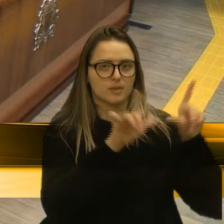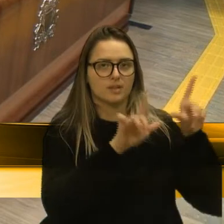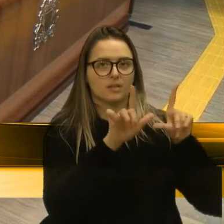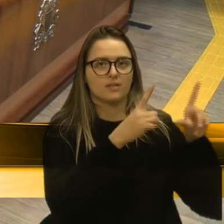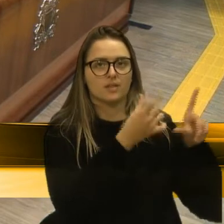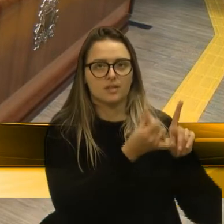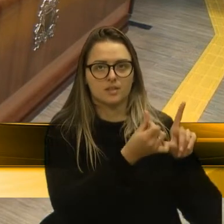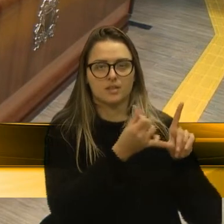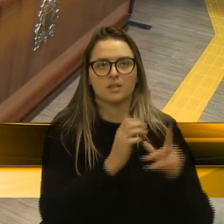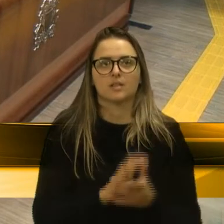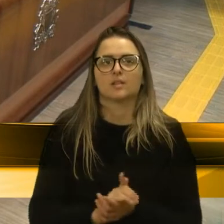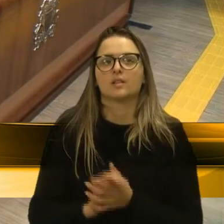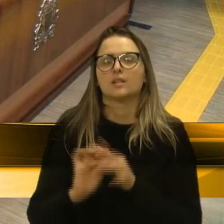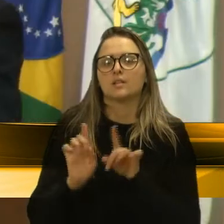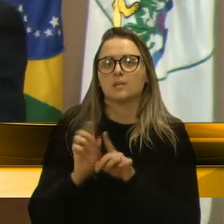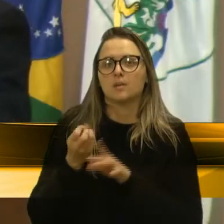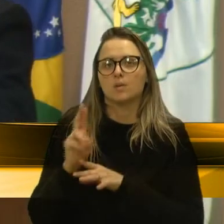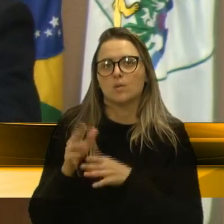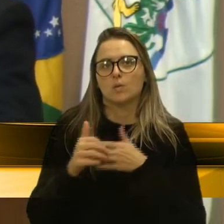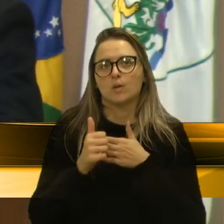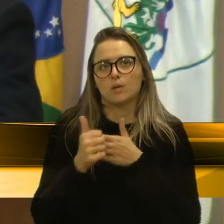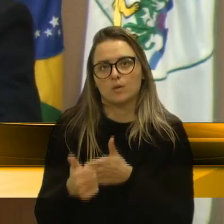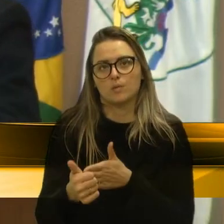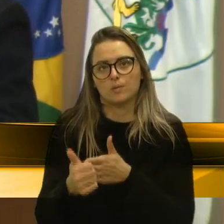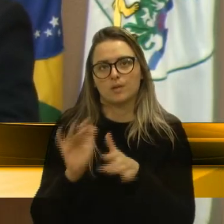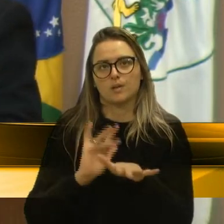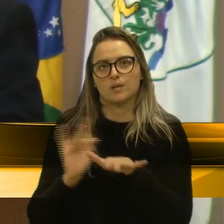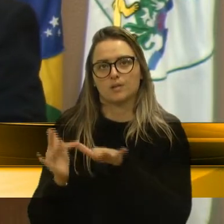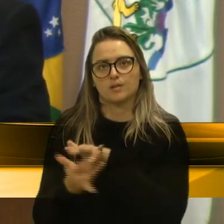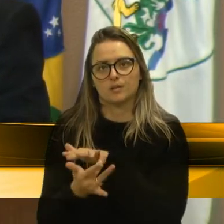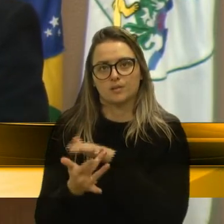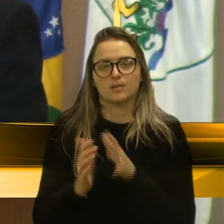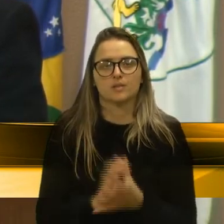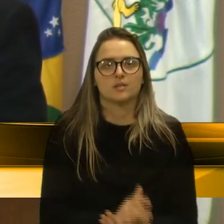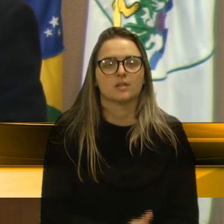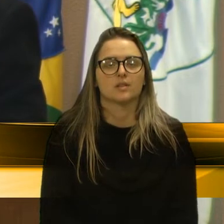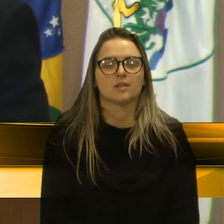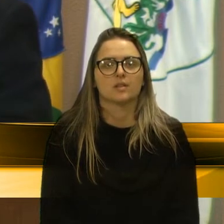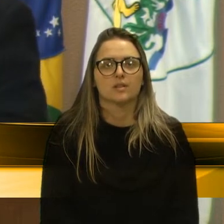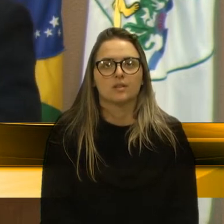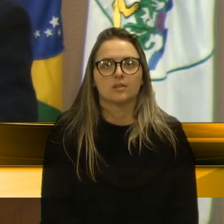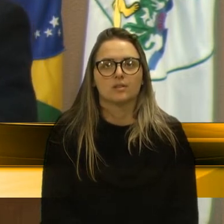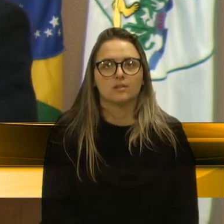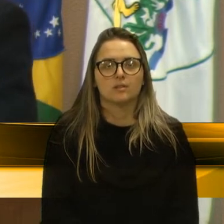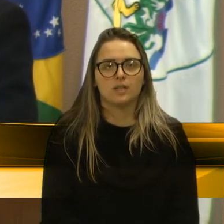Senhor presidente Flávio Cassina, senhores e senhoras vereadores,